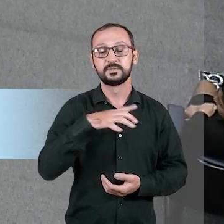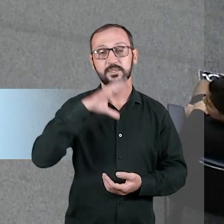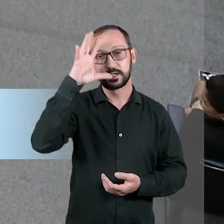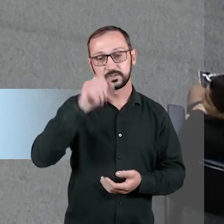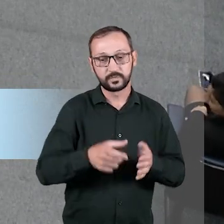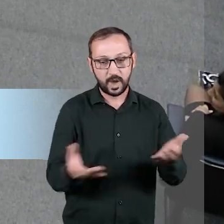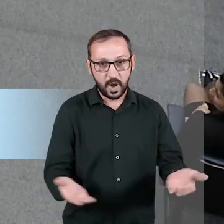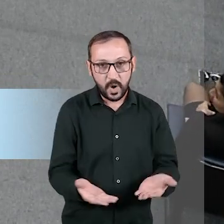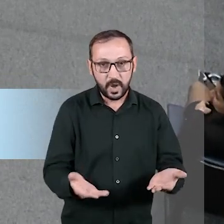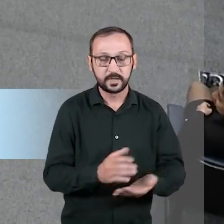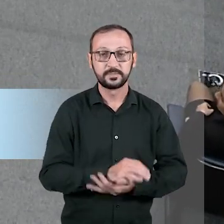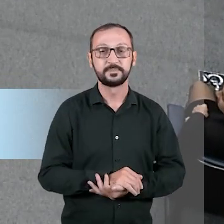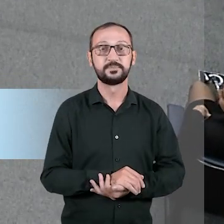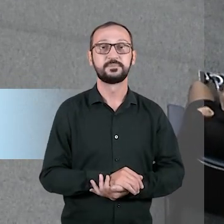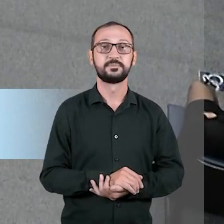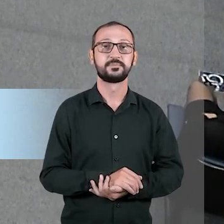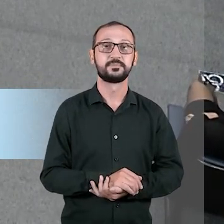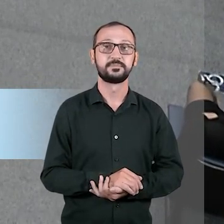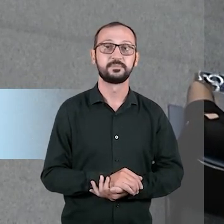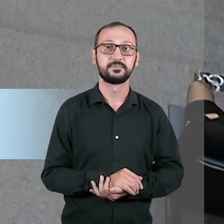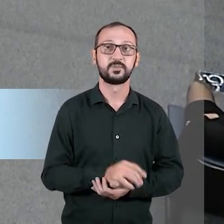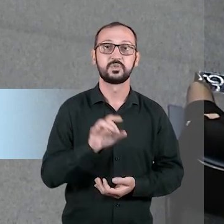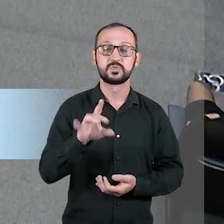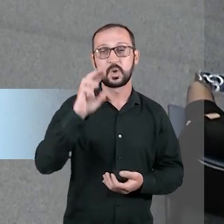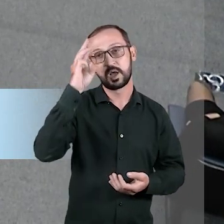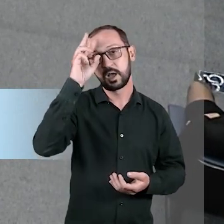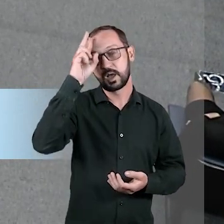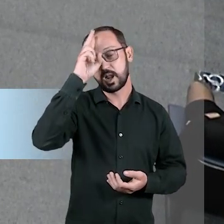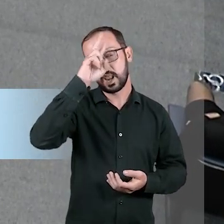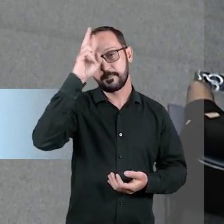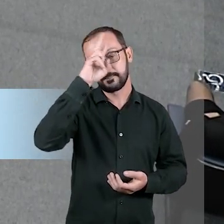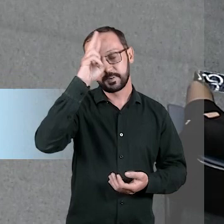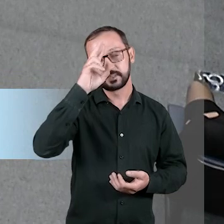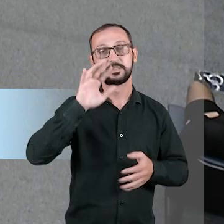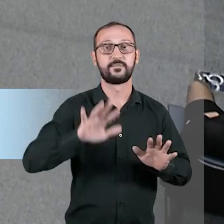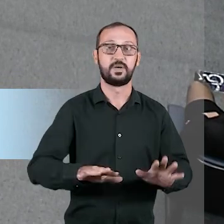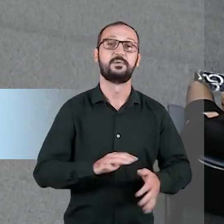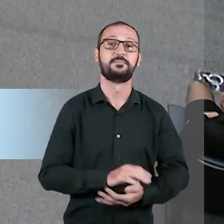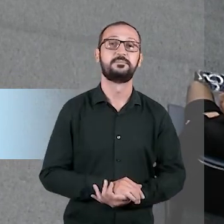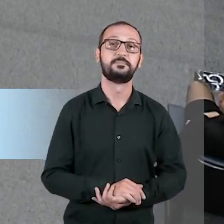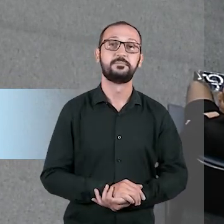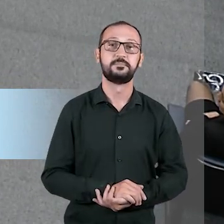você resolve as coisas agora, né, vão ficar só as lembranças.